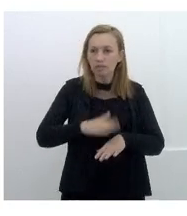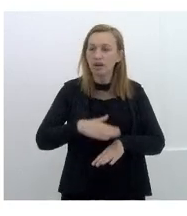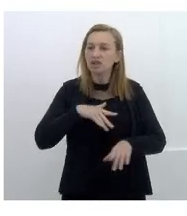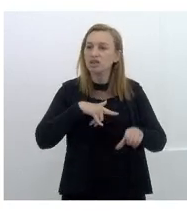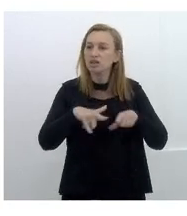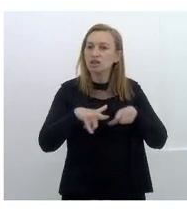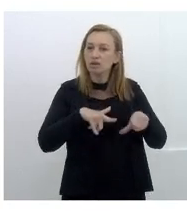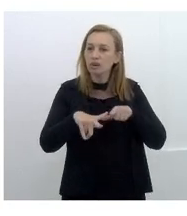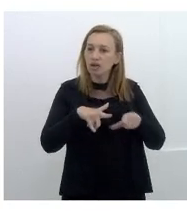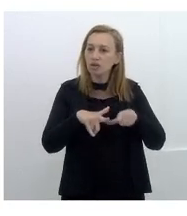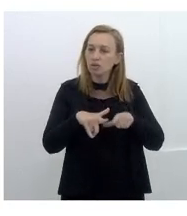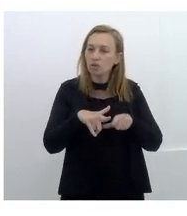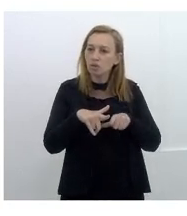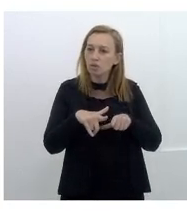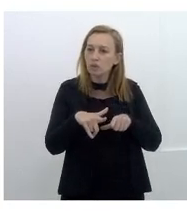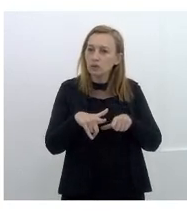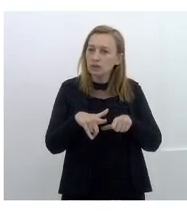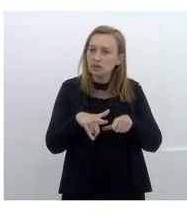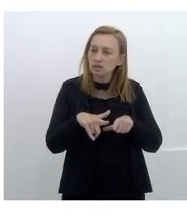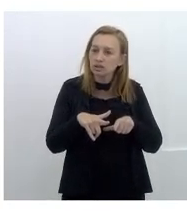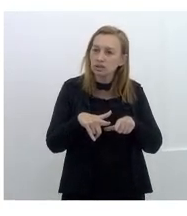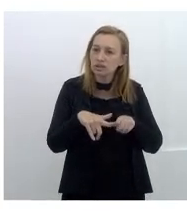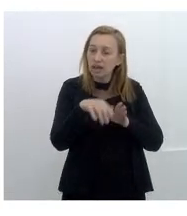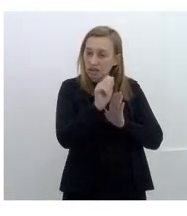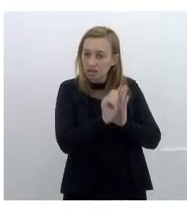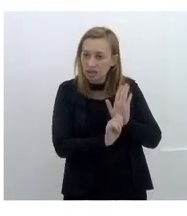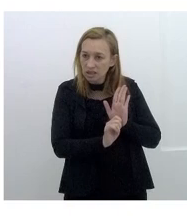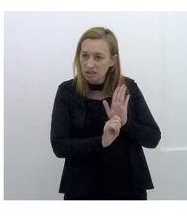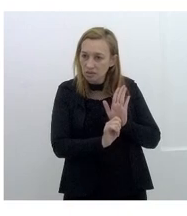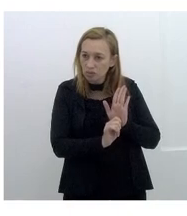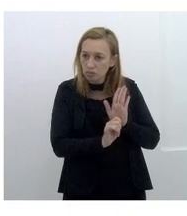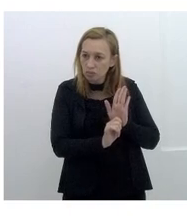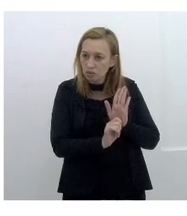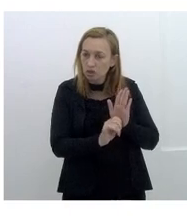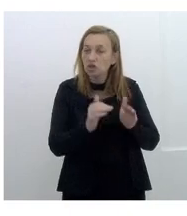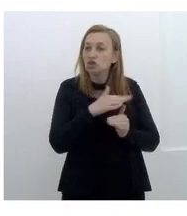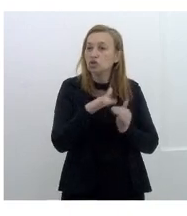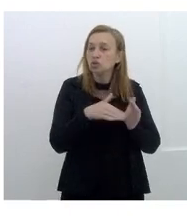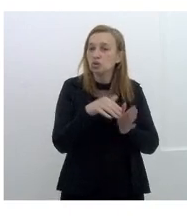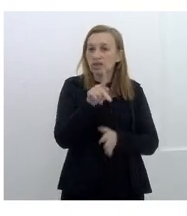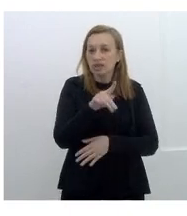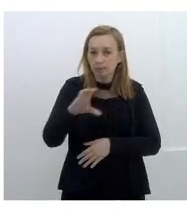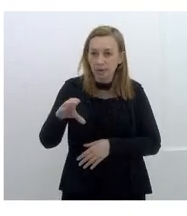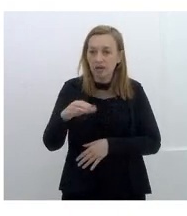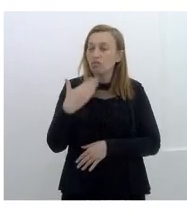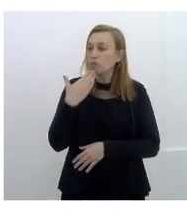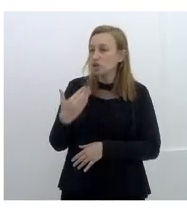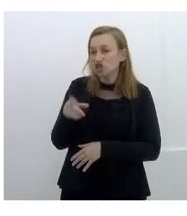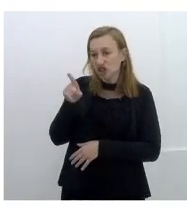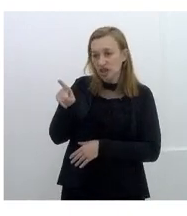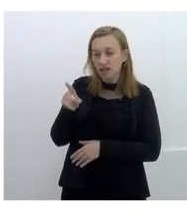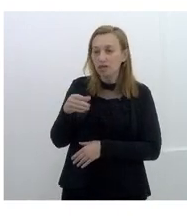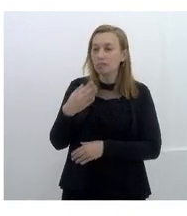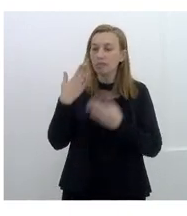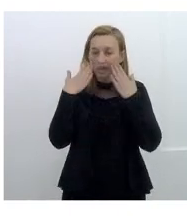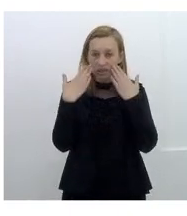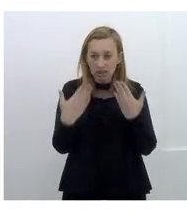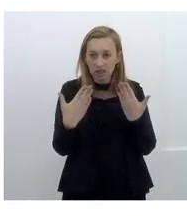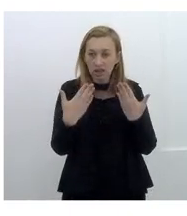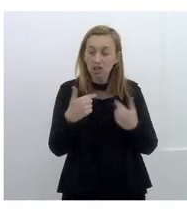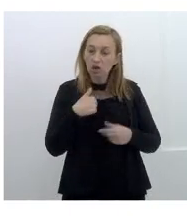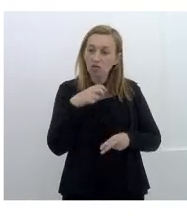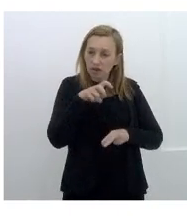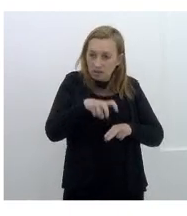na e na redação de toda essa PEC Então vou pedir a ele para apresentar eu